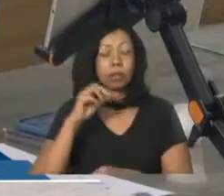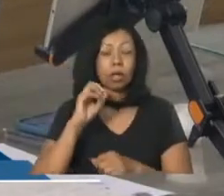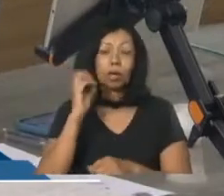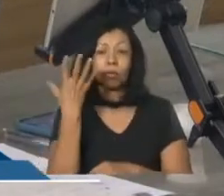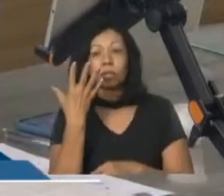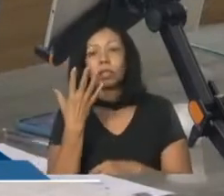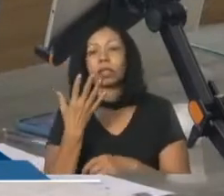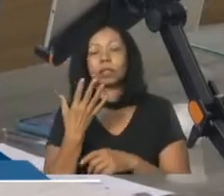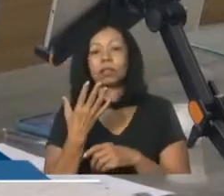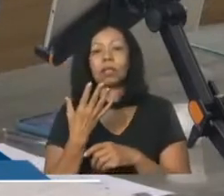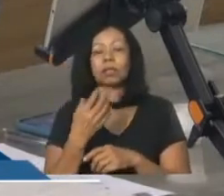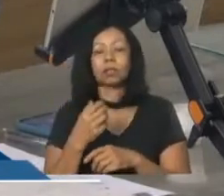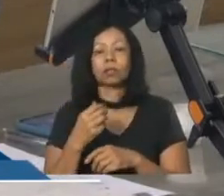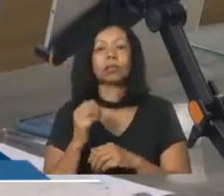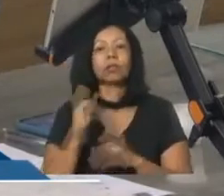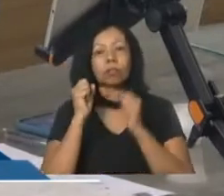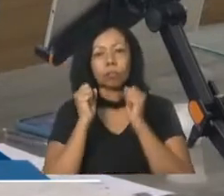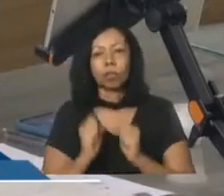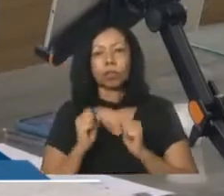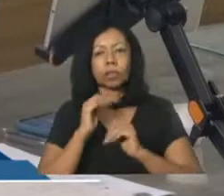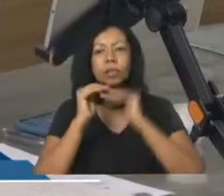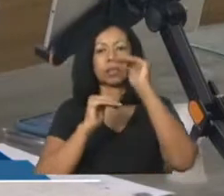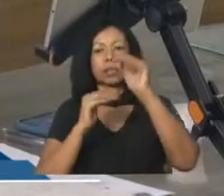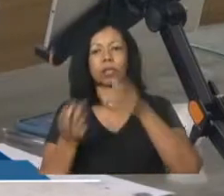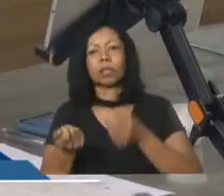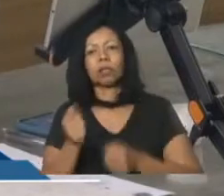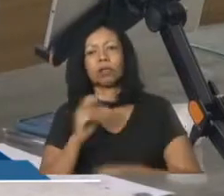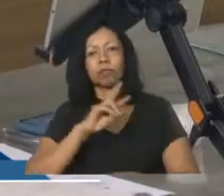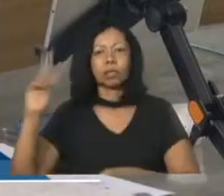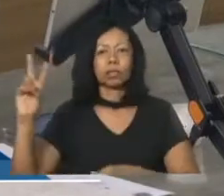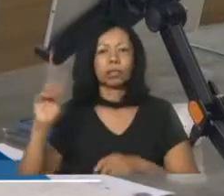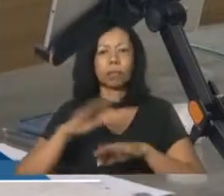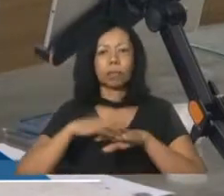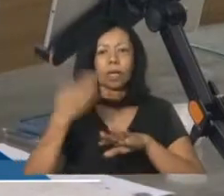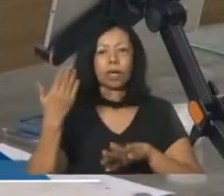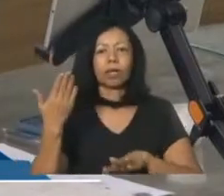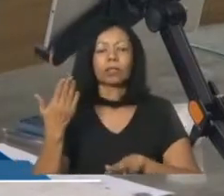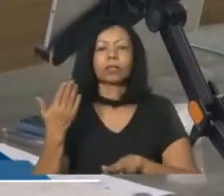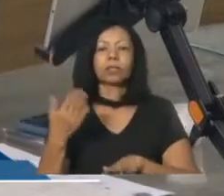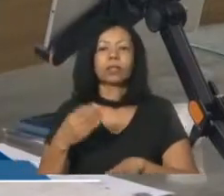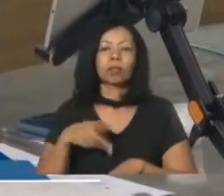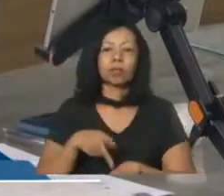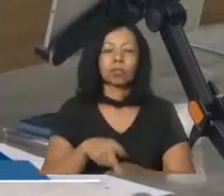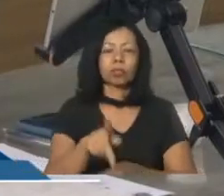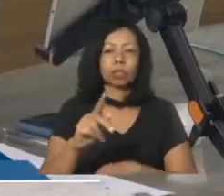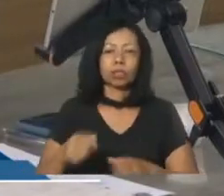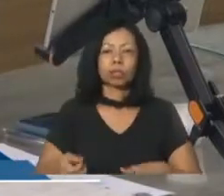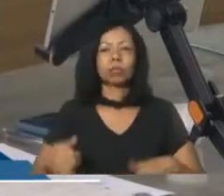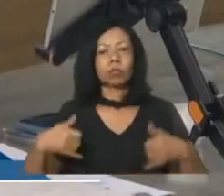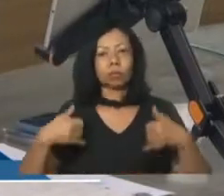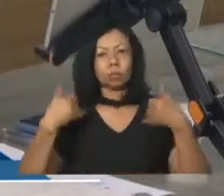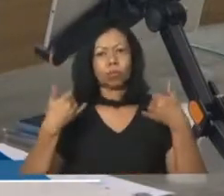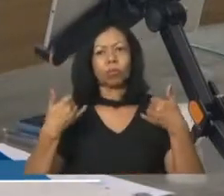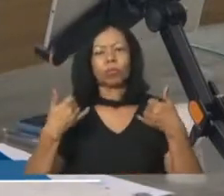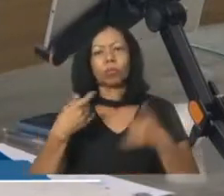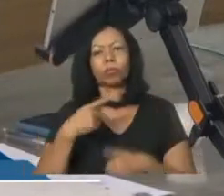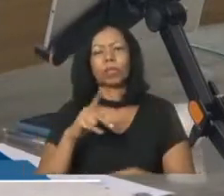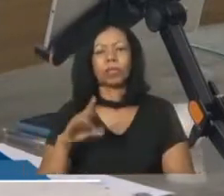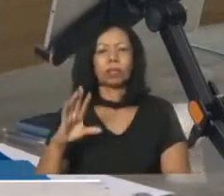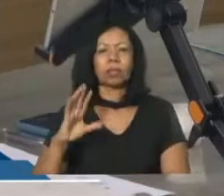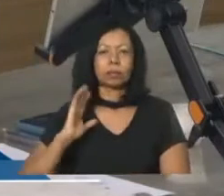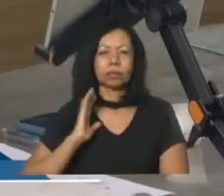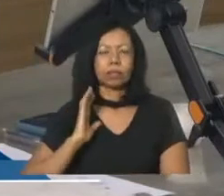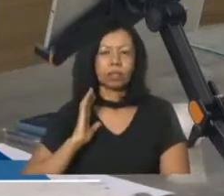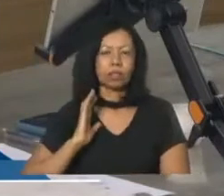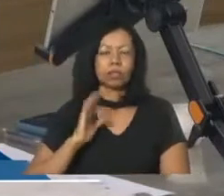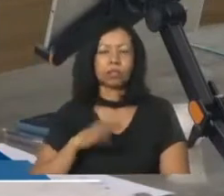seja realizado, elas possam crescer, ganhar mais medalhas para a cidade de Cubatão, continuar dando orgulho para o cubatense, para os pais e